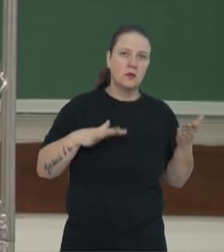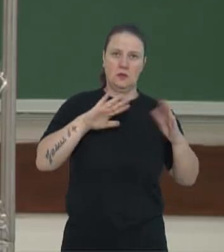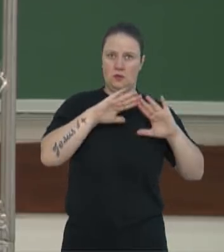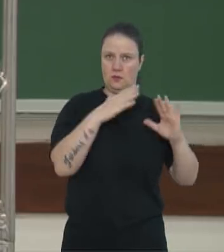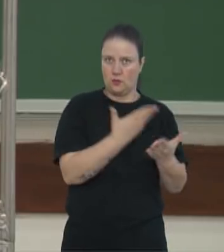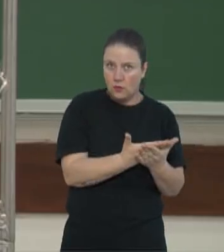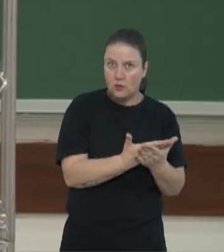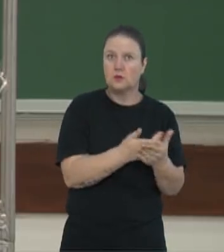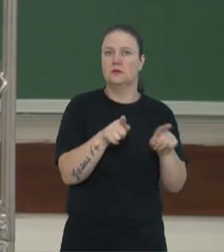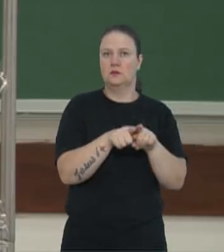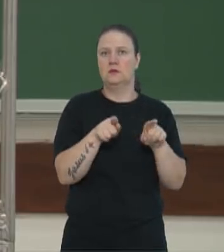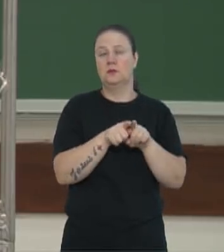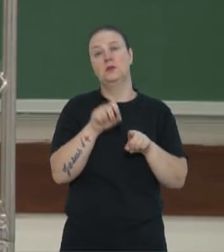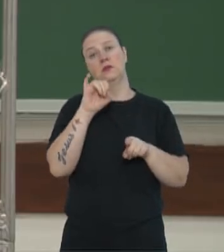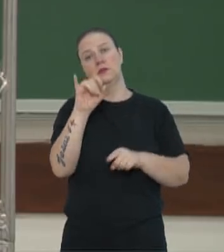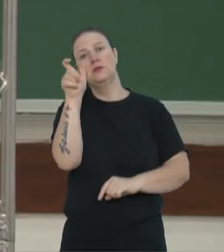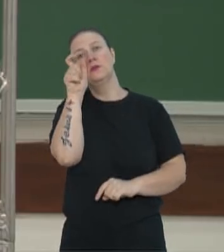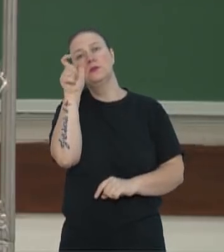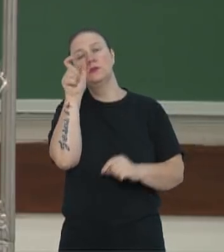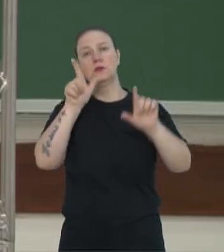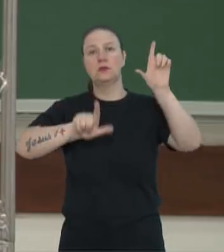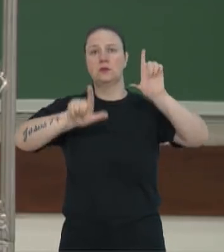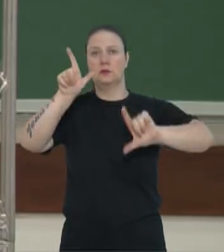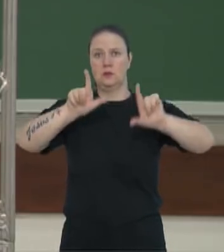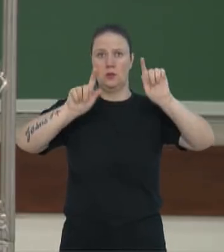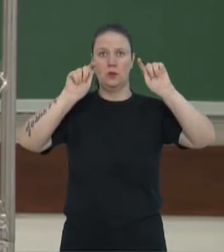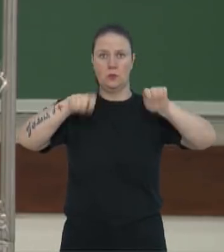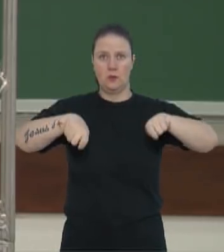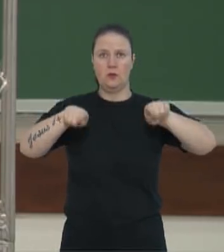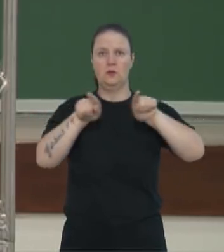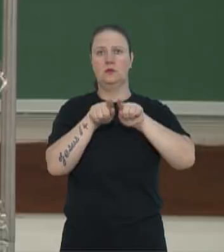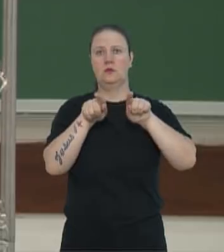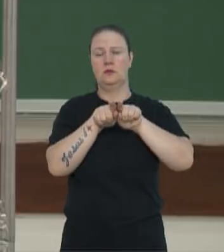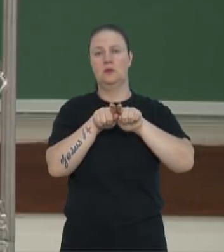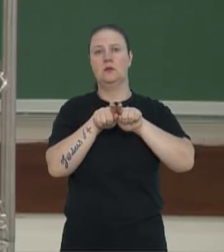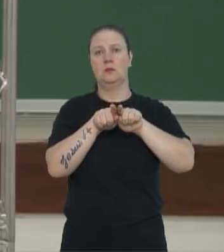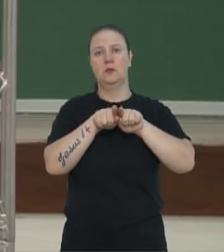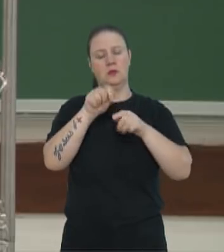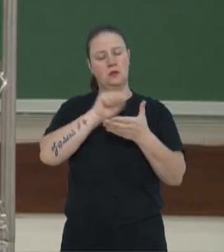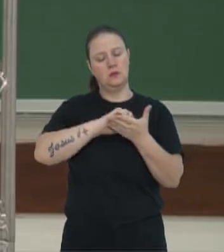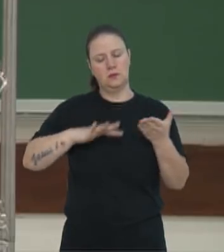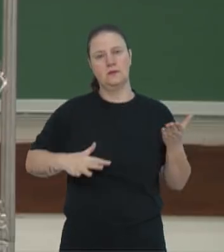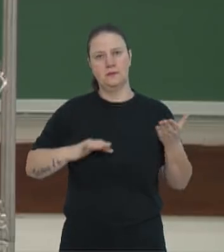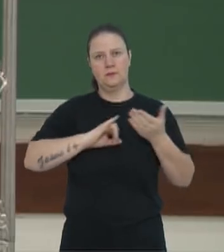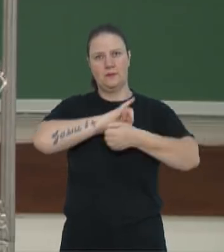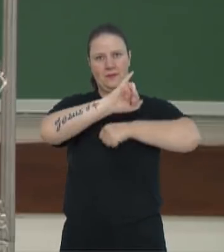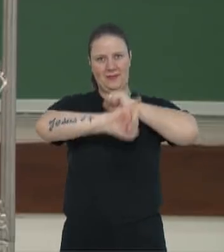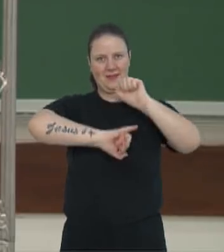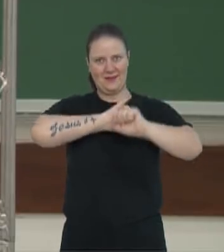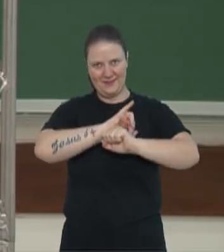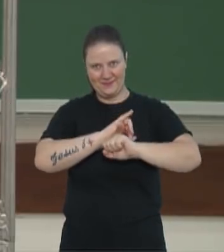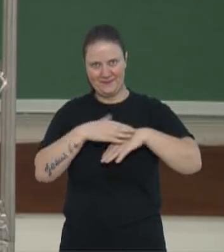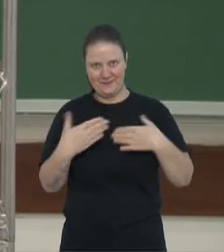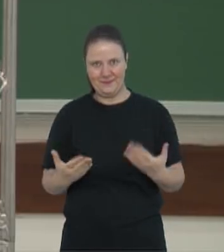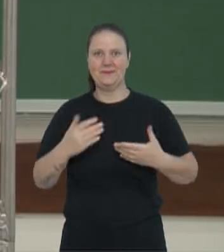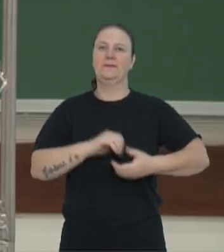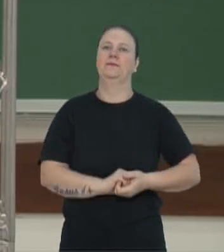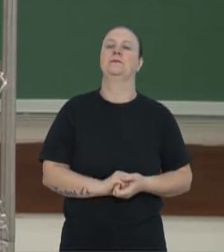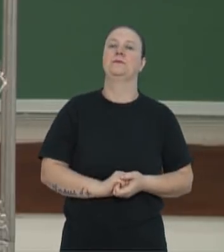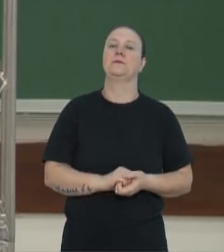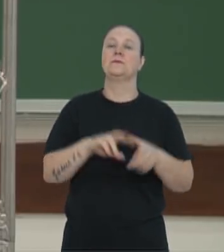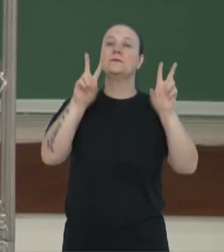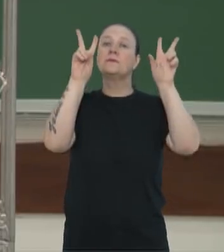que assistem pela TV podem fazer nas salas online também as atividades. Então vamos lá. O tema da aula